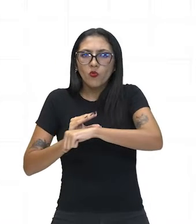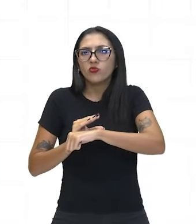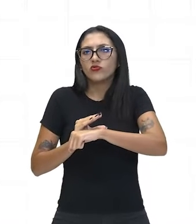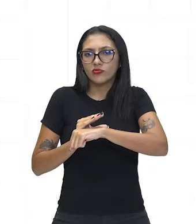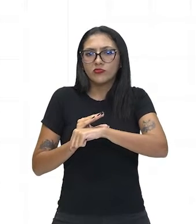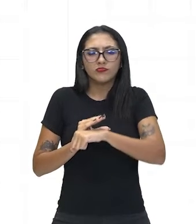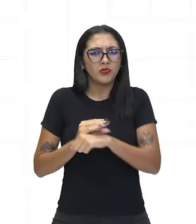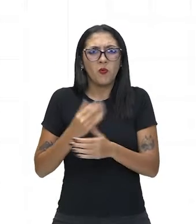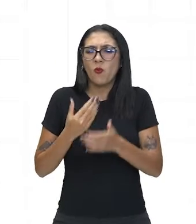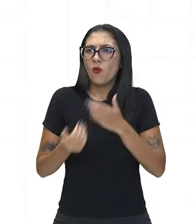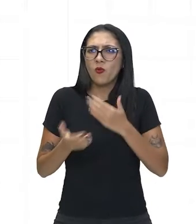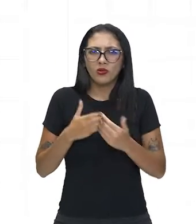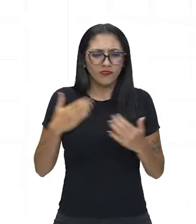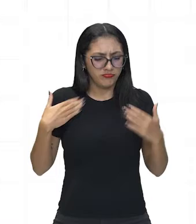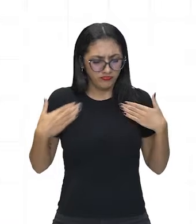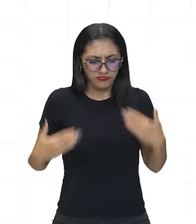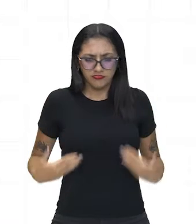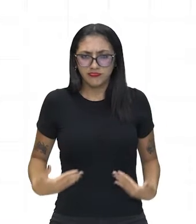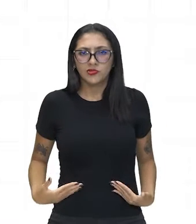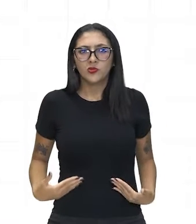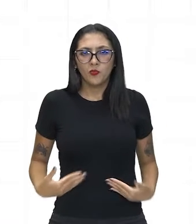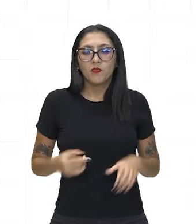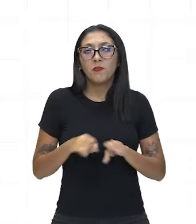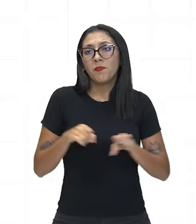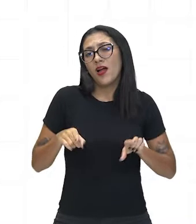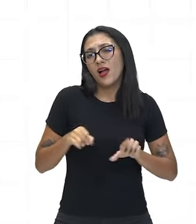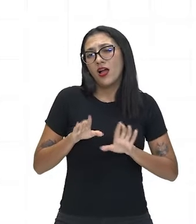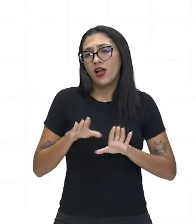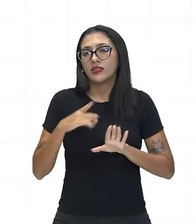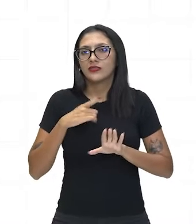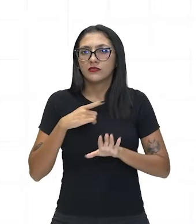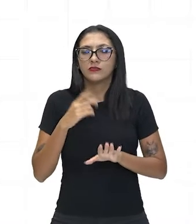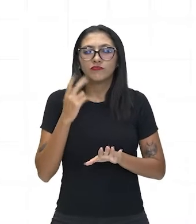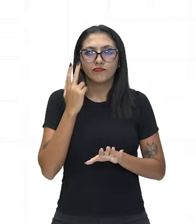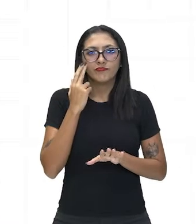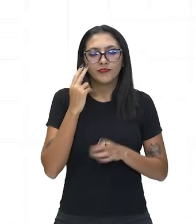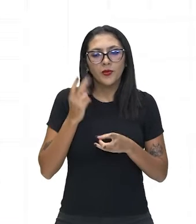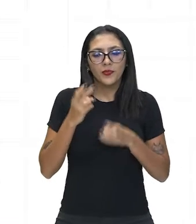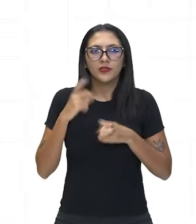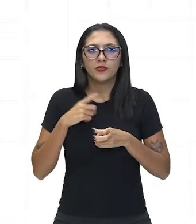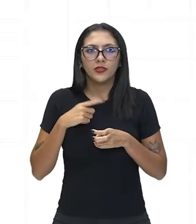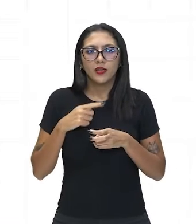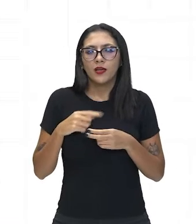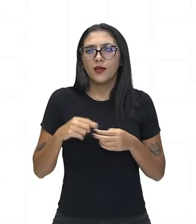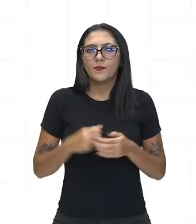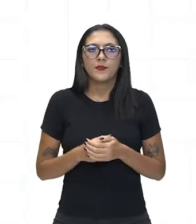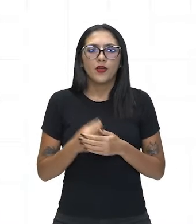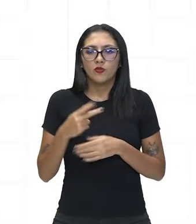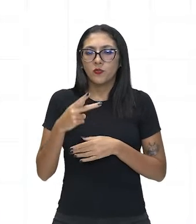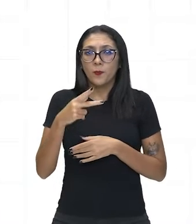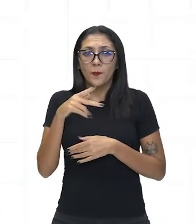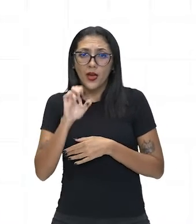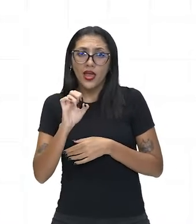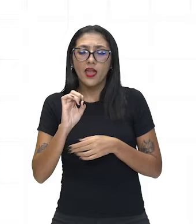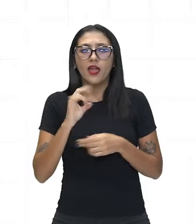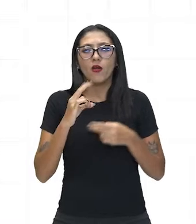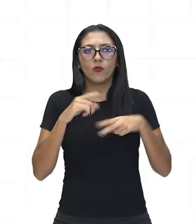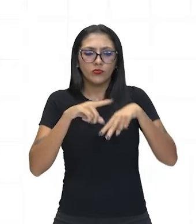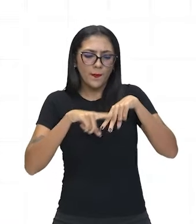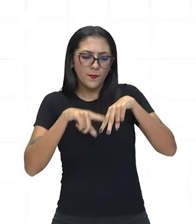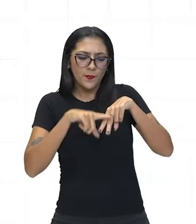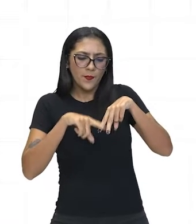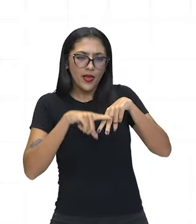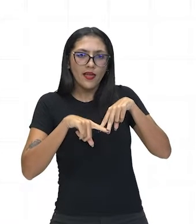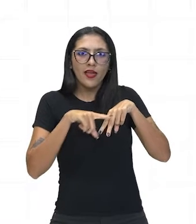aparecer em qualquer parte do corpo, mas que normalmente surge nos pés, nas mãos ou pernas,